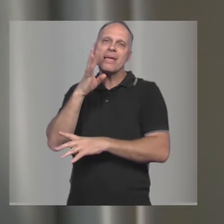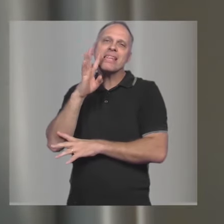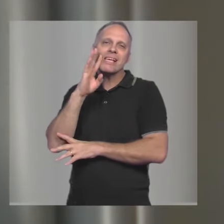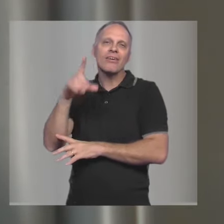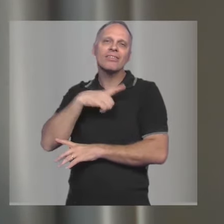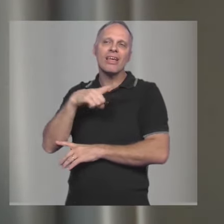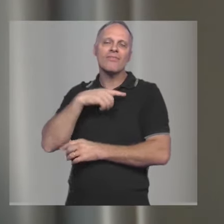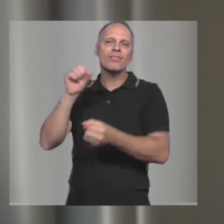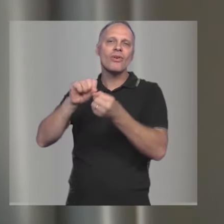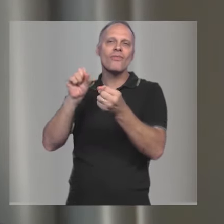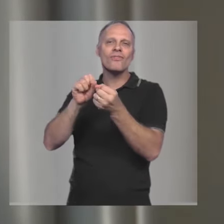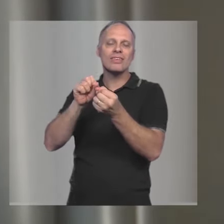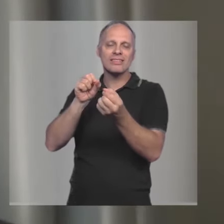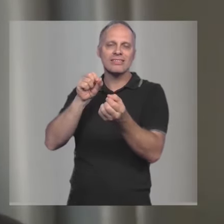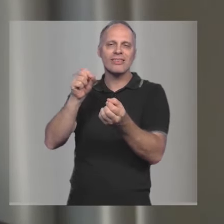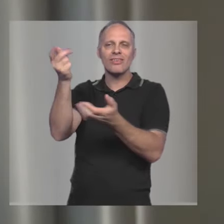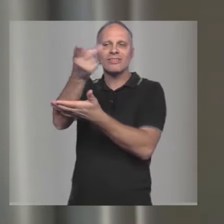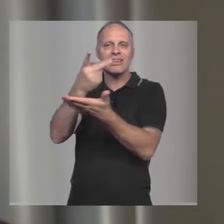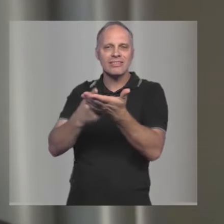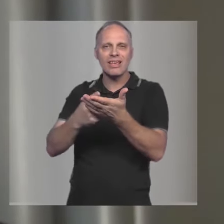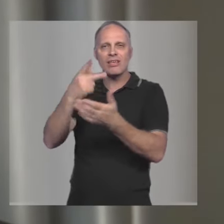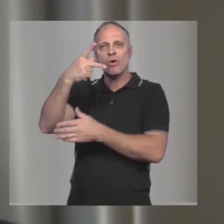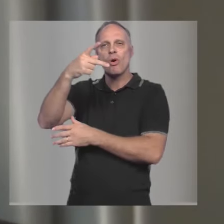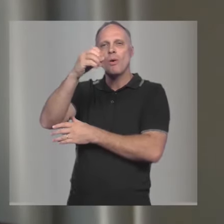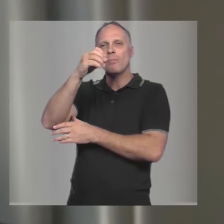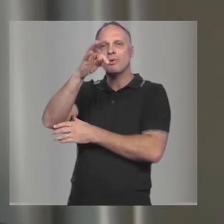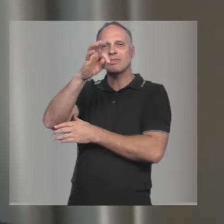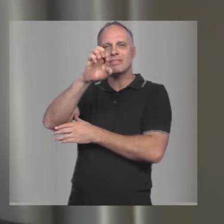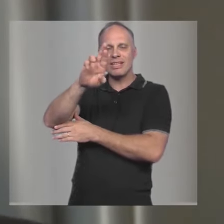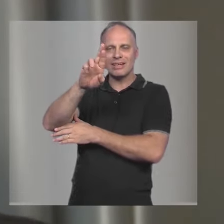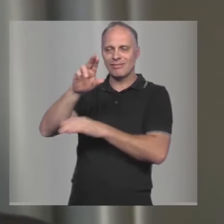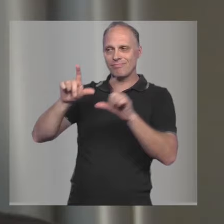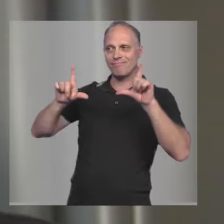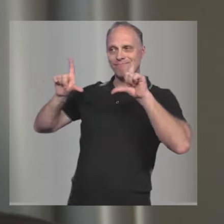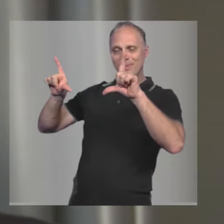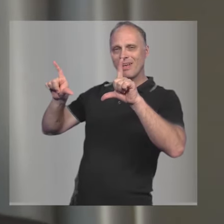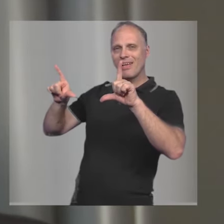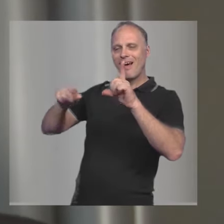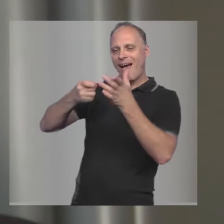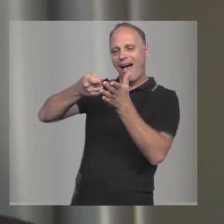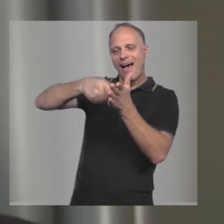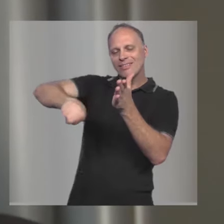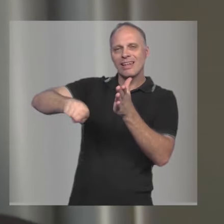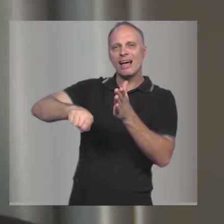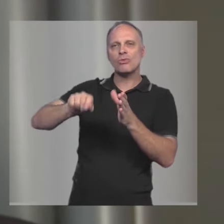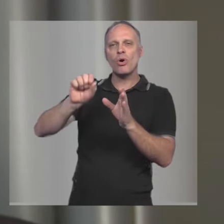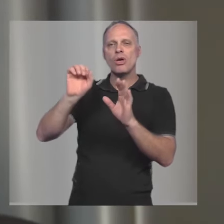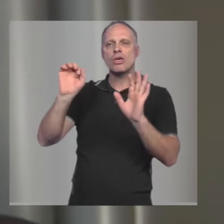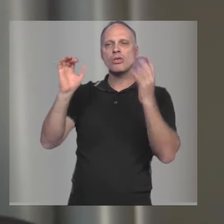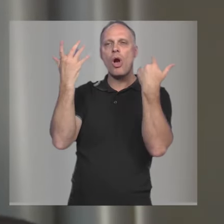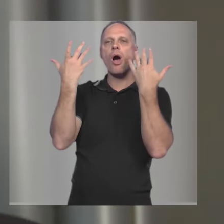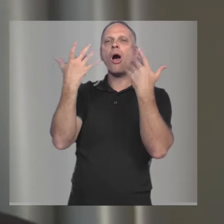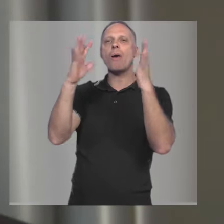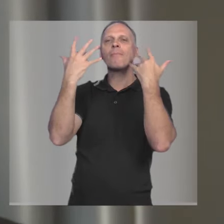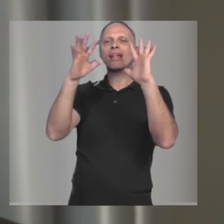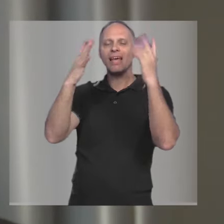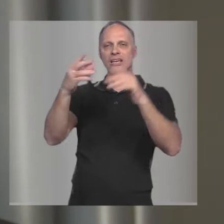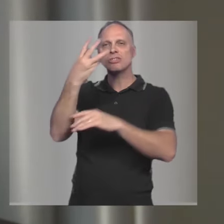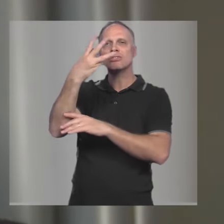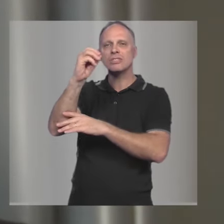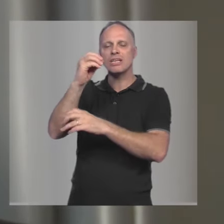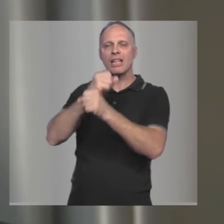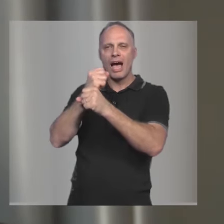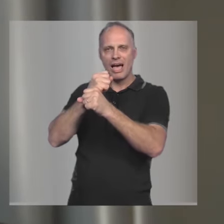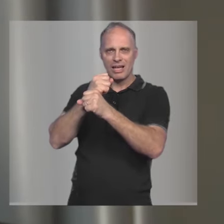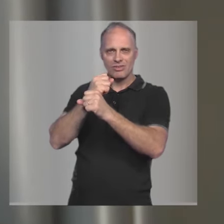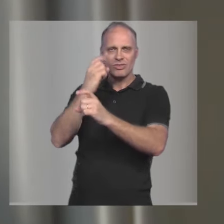esse ano foi que eu produzi o pôster que está na parede ali autografado em homenagem aos 30 anos da Revolta dos